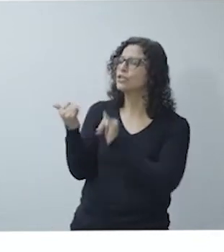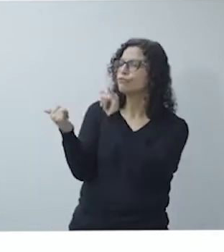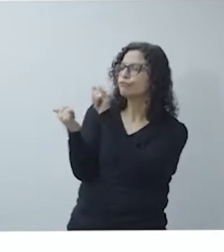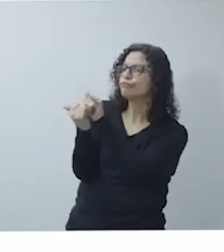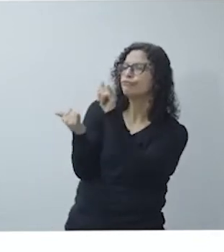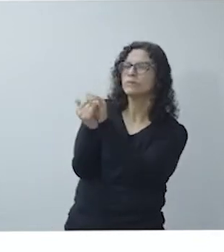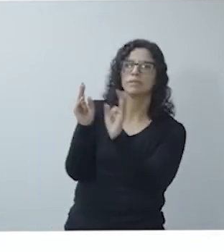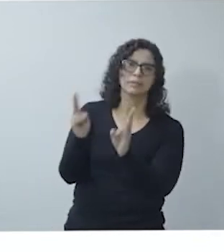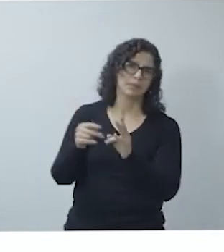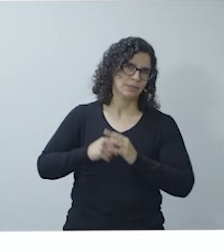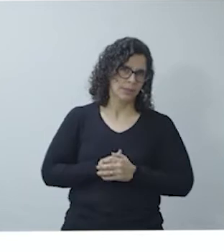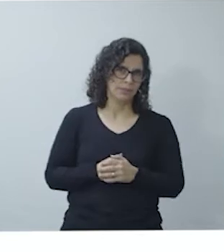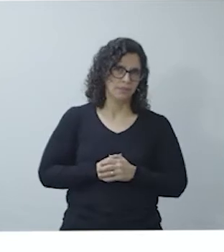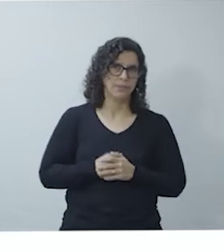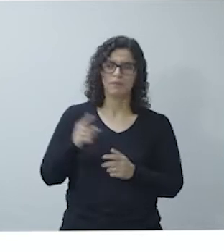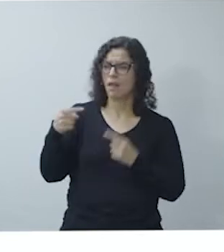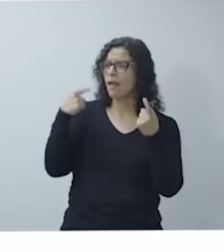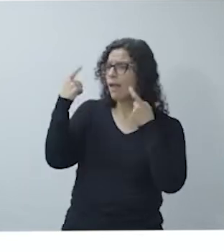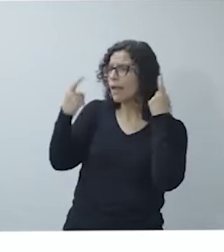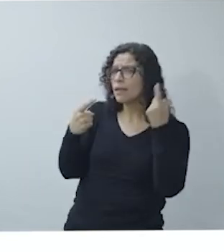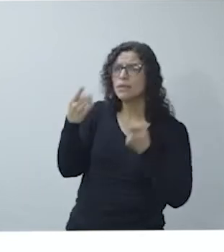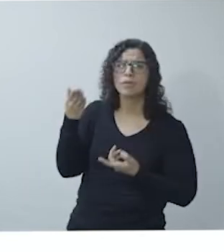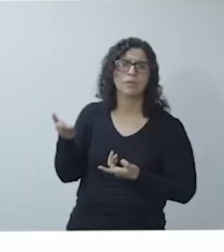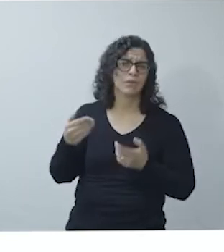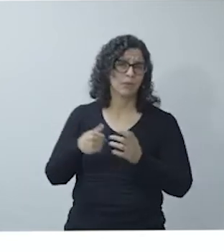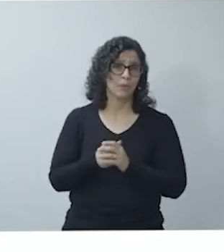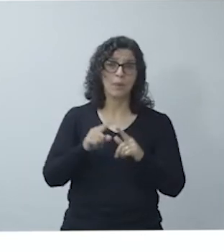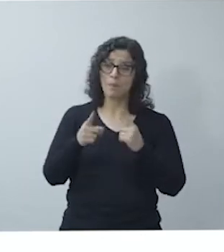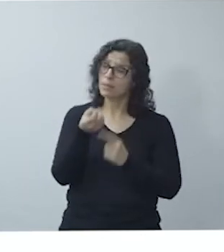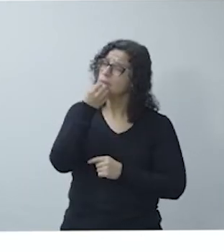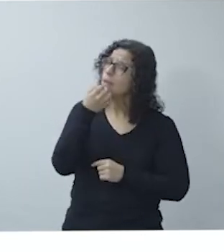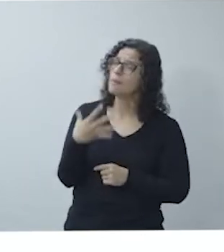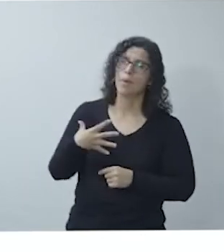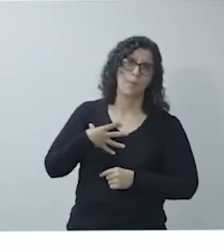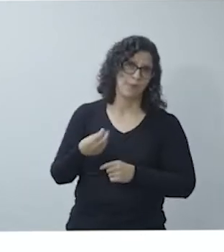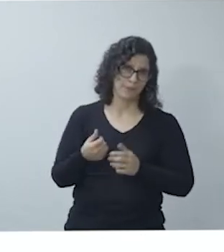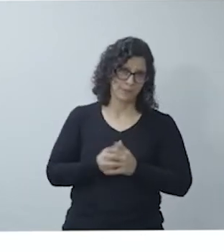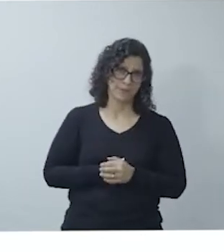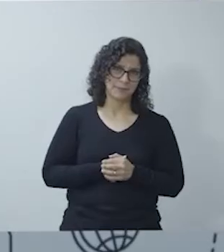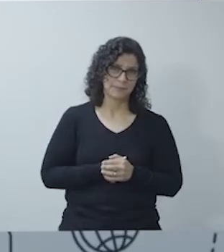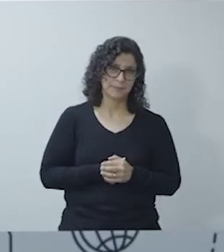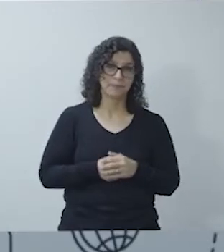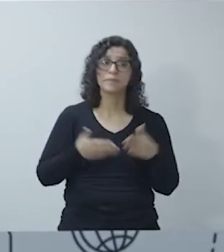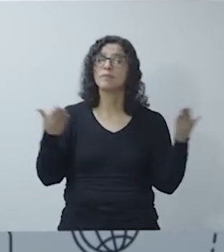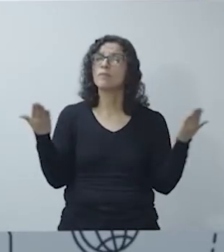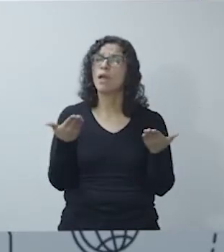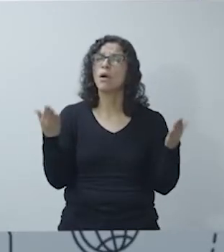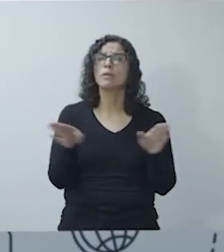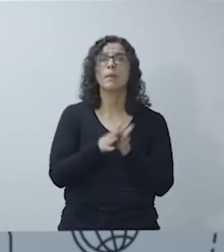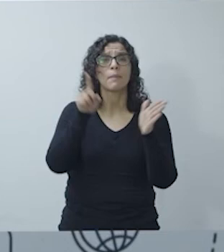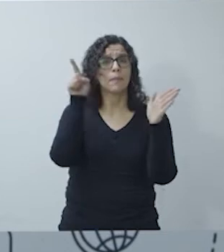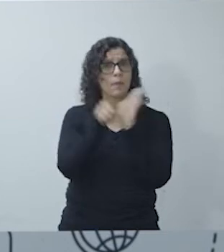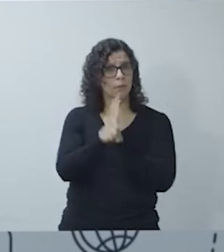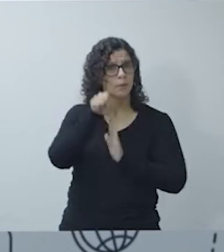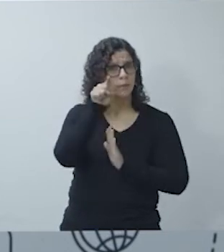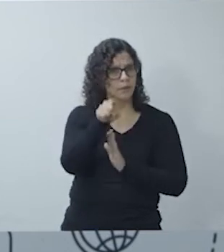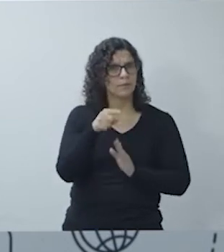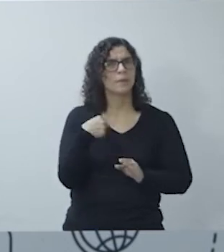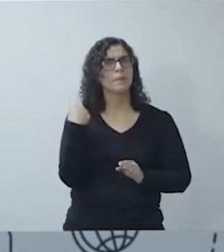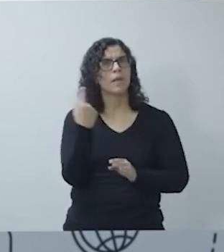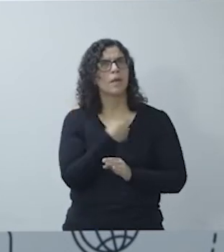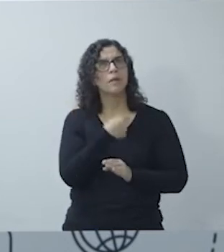desculpava-o ainda. É doido, mas bom. E agora eu tenho uma pergunta para